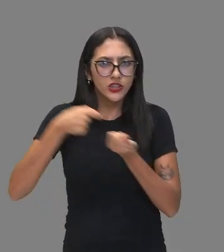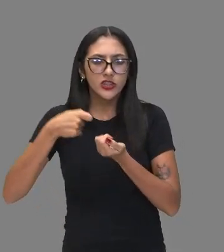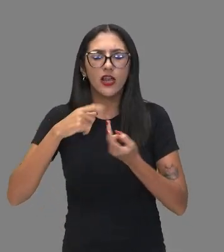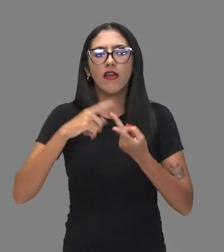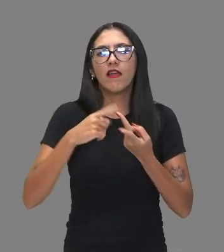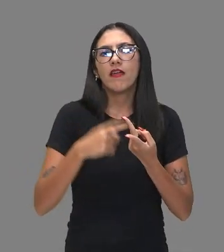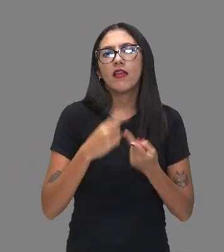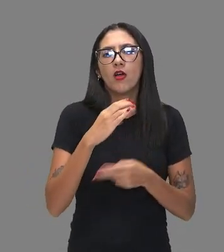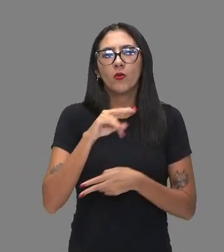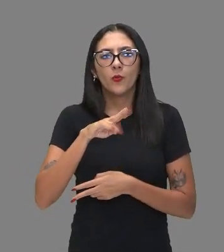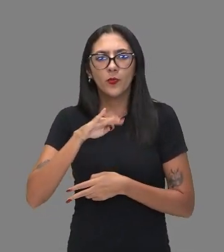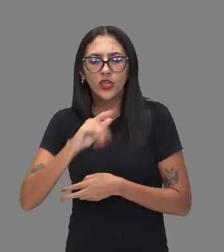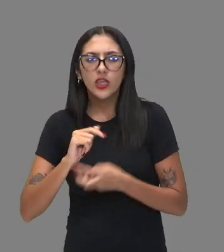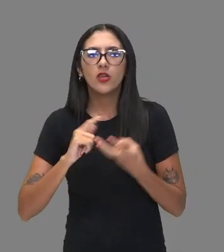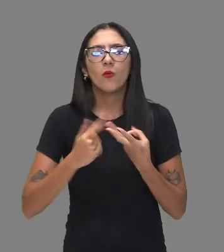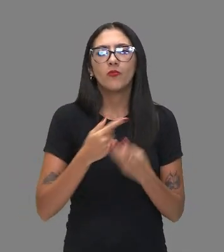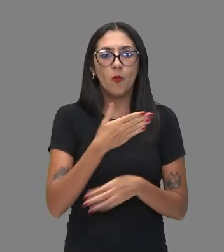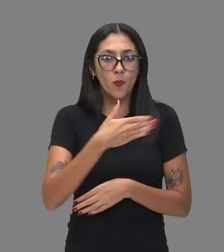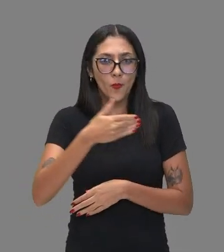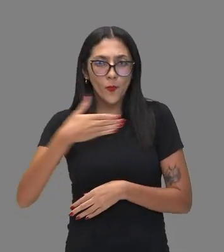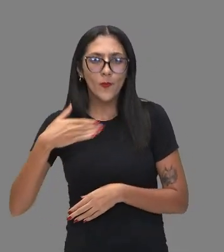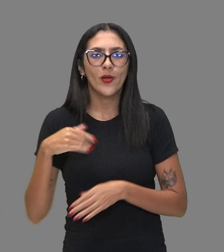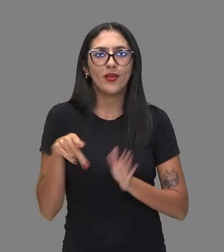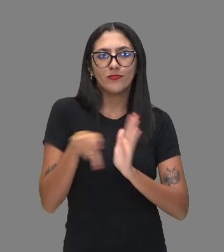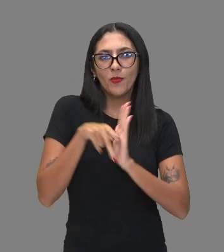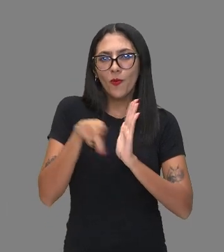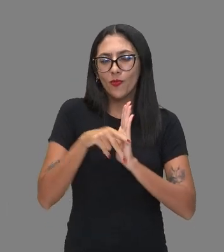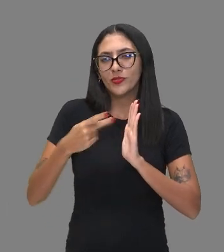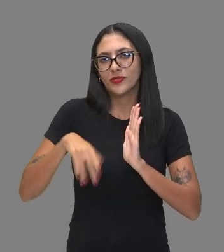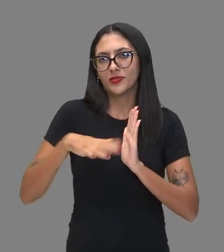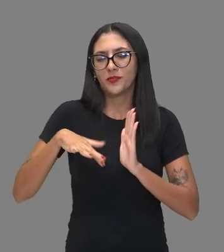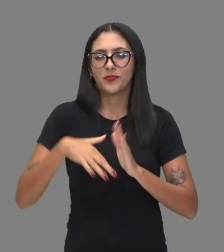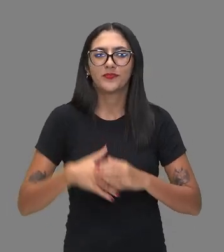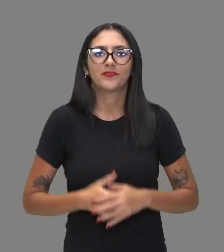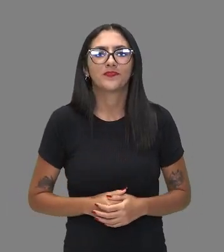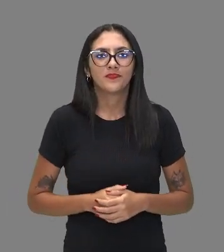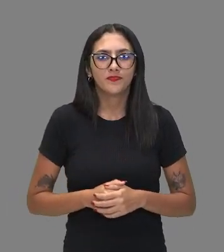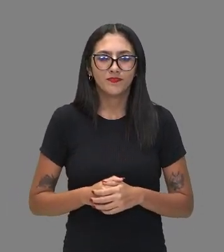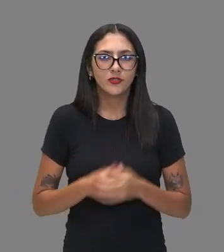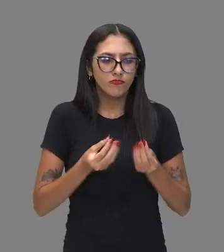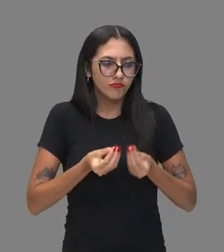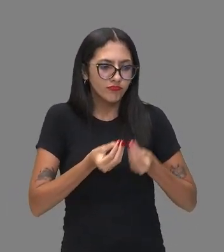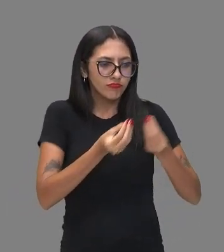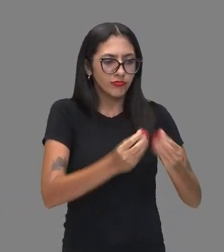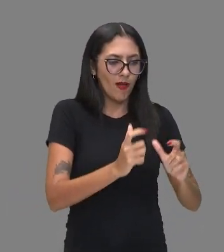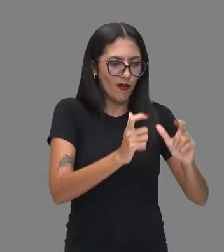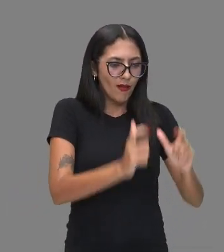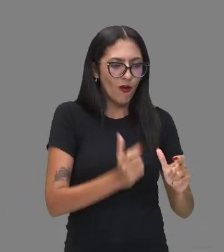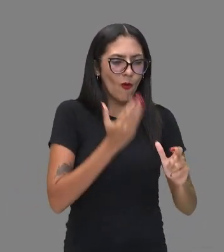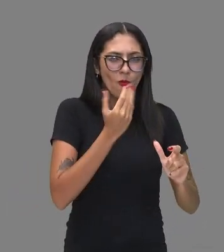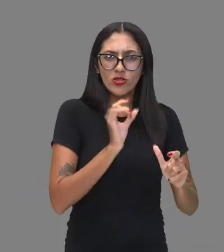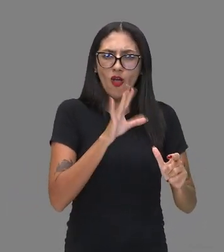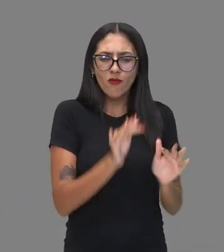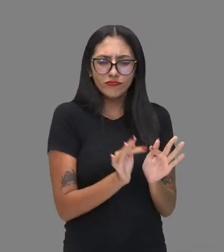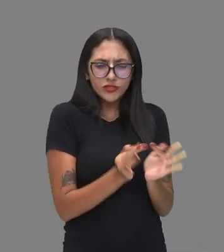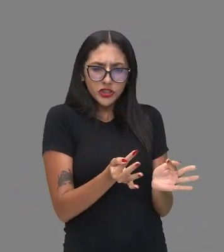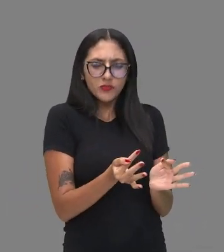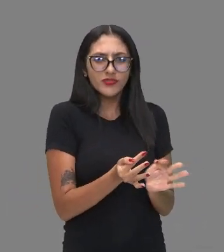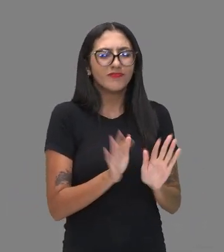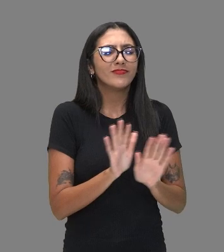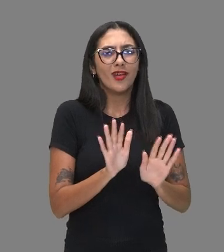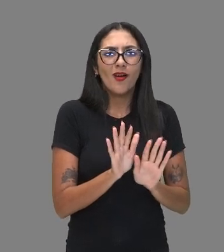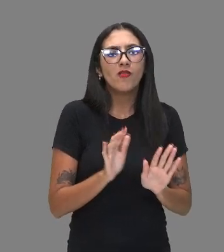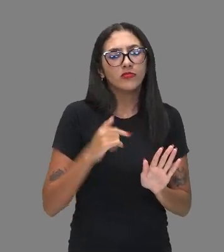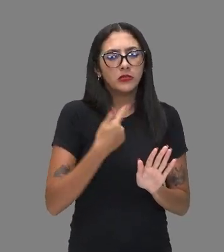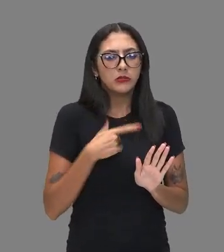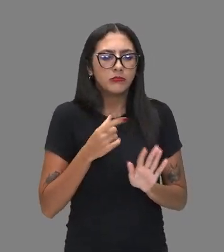cubi, os peixes também são daqui. Quando eu tô levando um prato, eu não tô levando só uma comida, eu tô levando o nosso